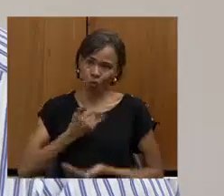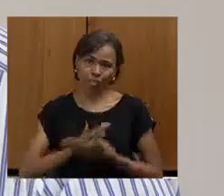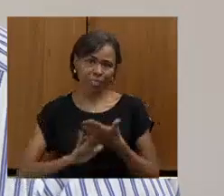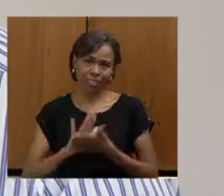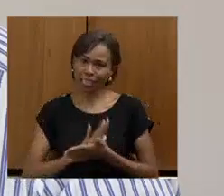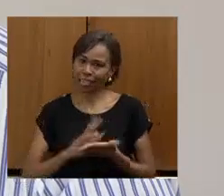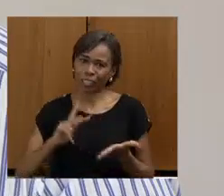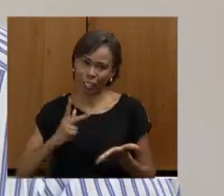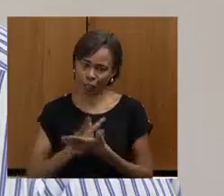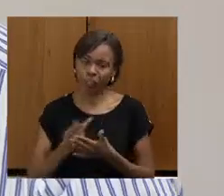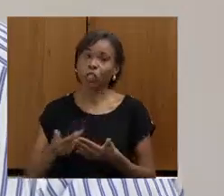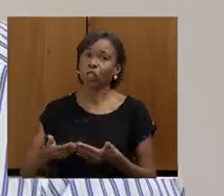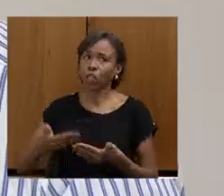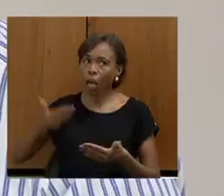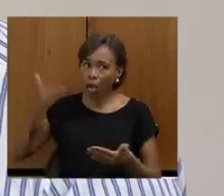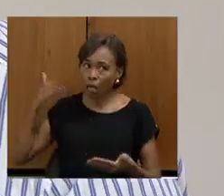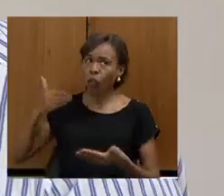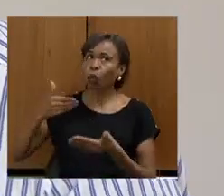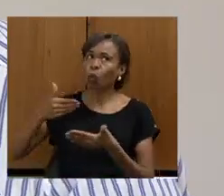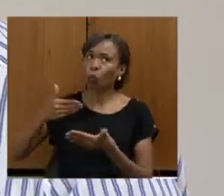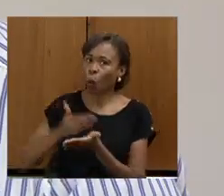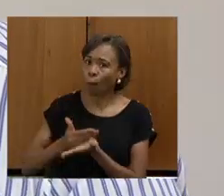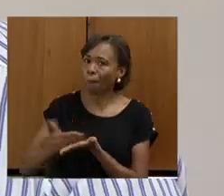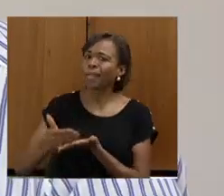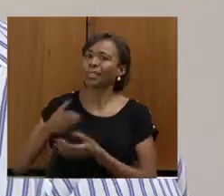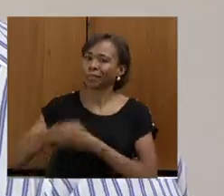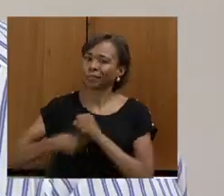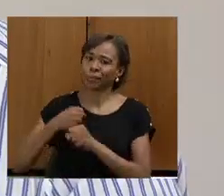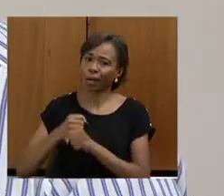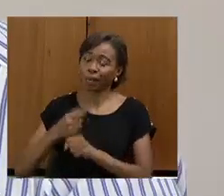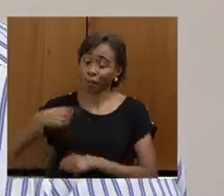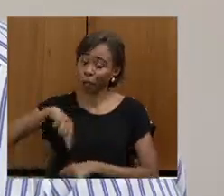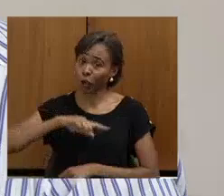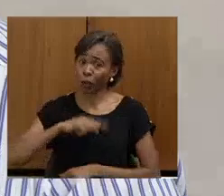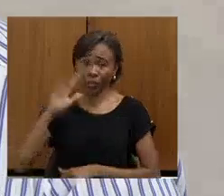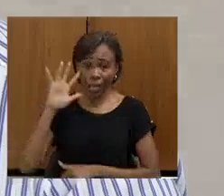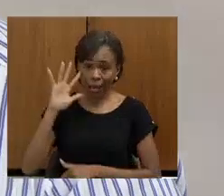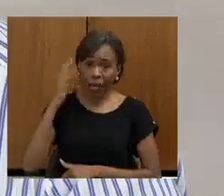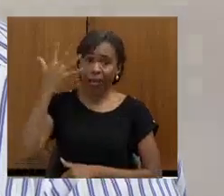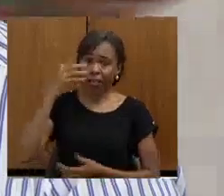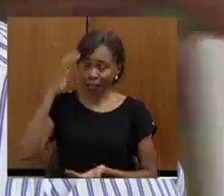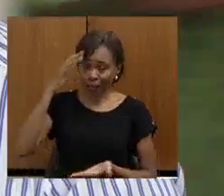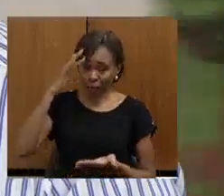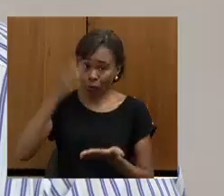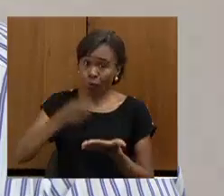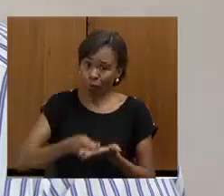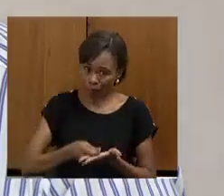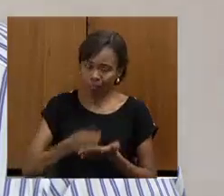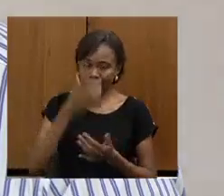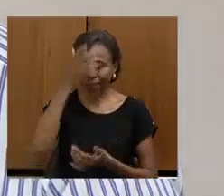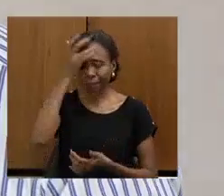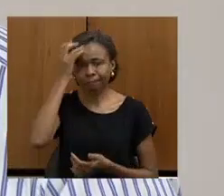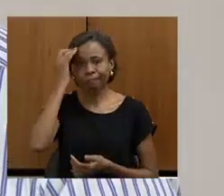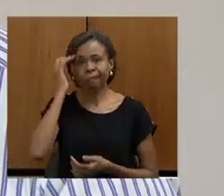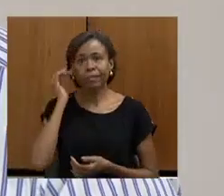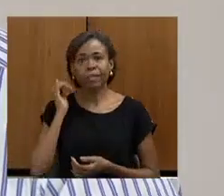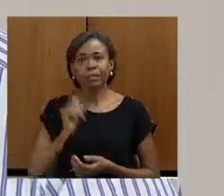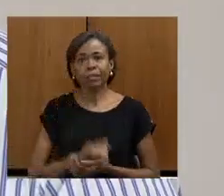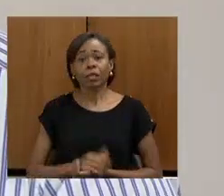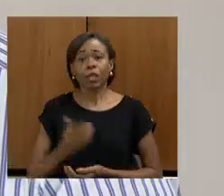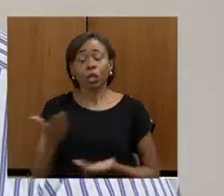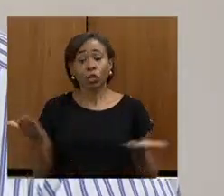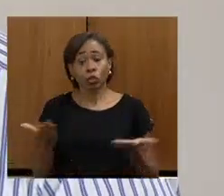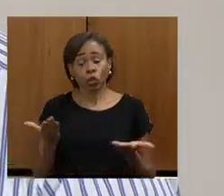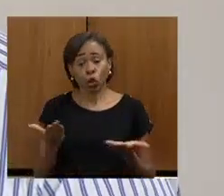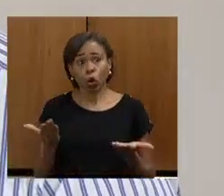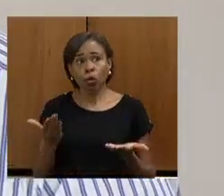acontecendo desde o início do ano, para que nós tomássemos algumas medidas a partir dessas informações. Tomamos ciência